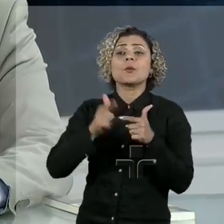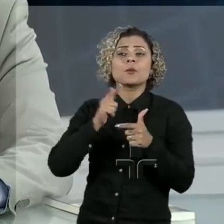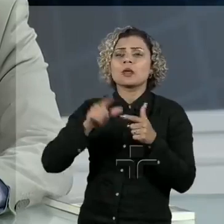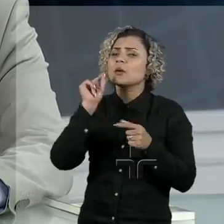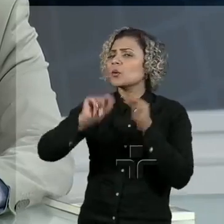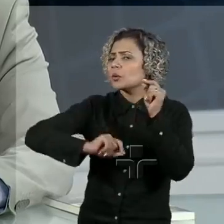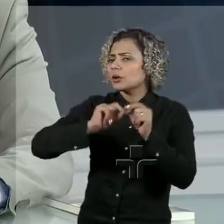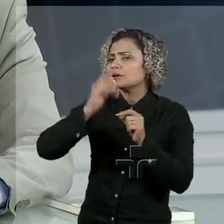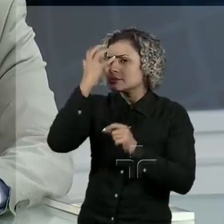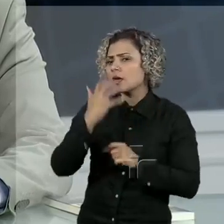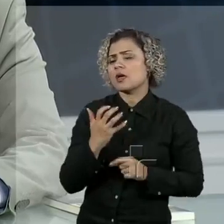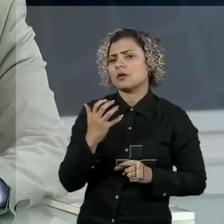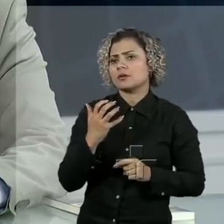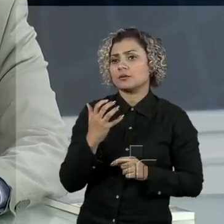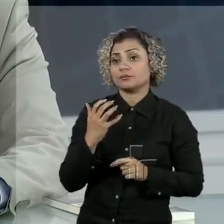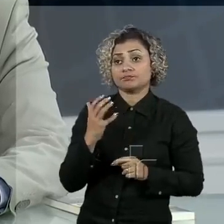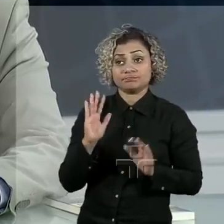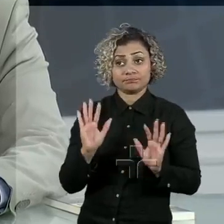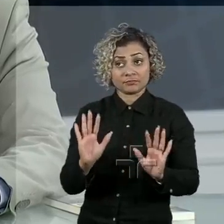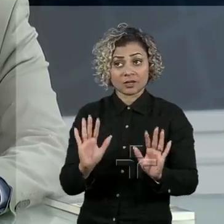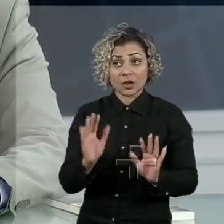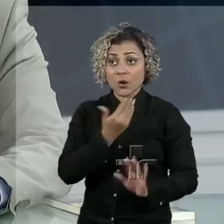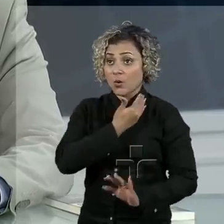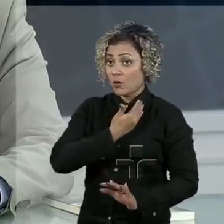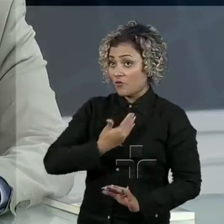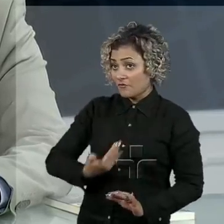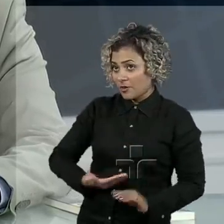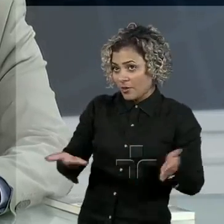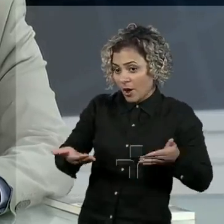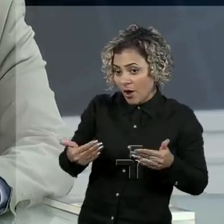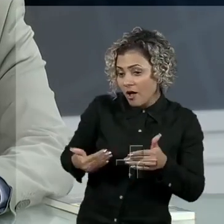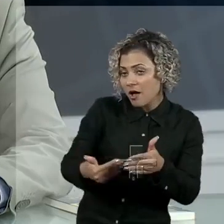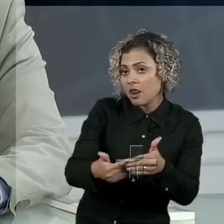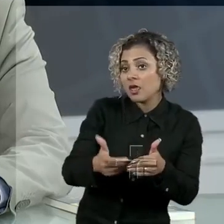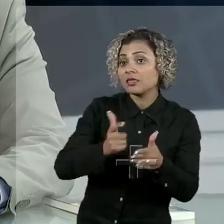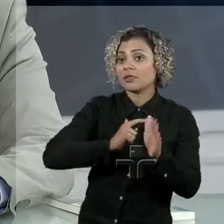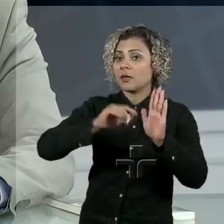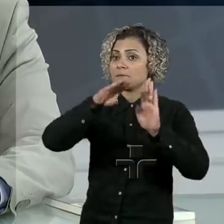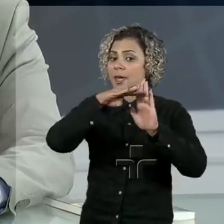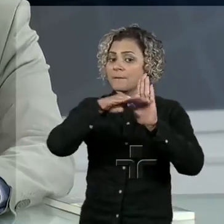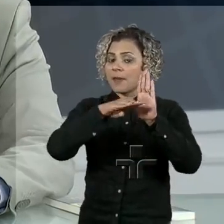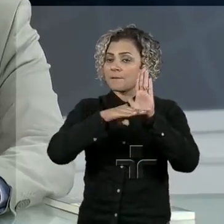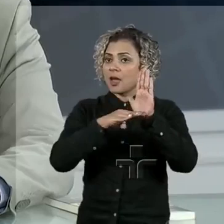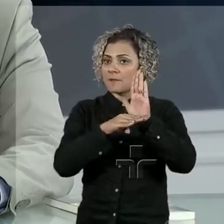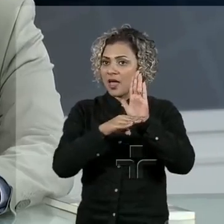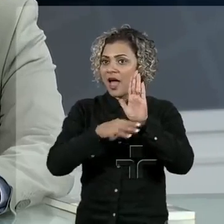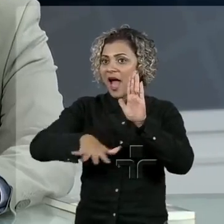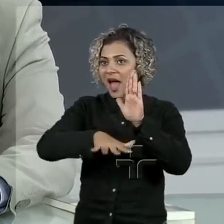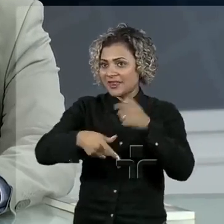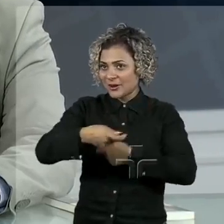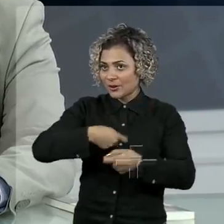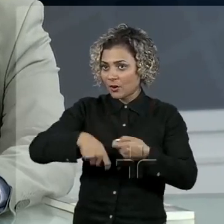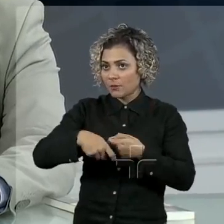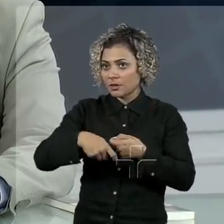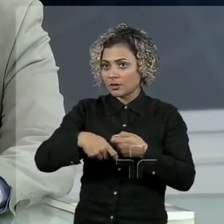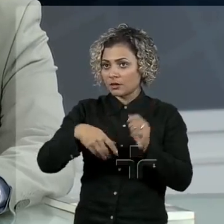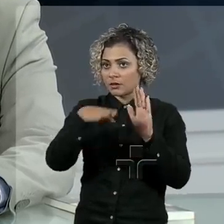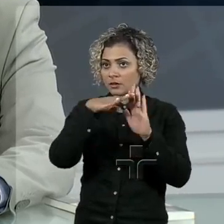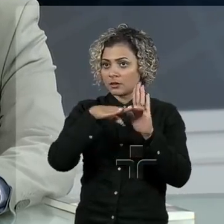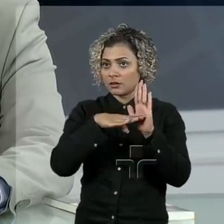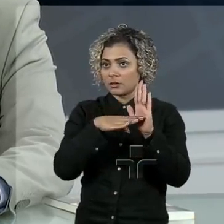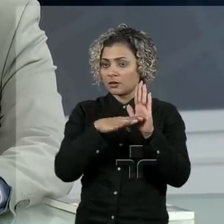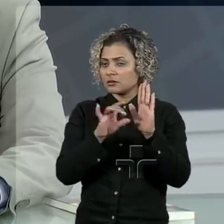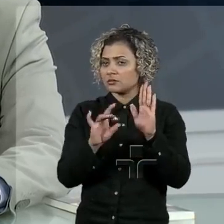é que esse governo tem uma agenda econômica, na minha opinião, que é uma nota